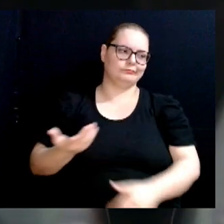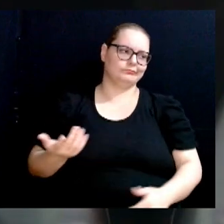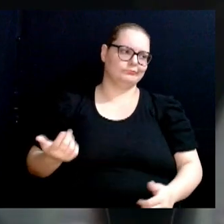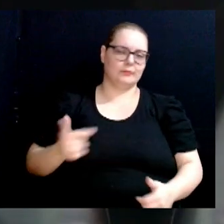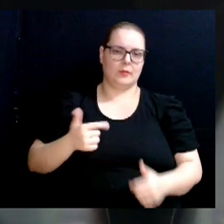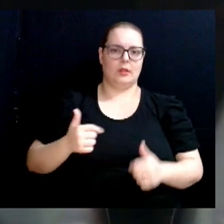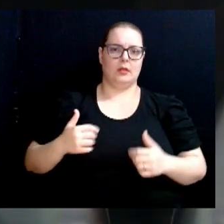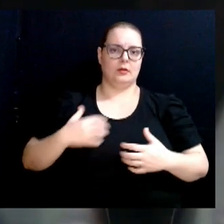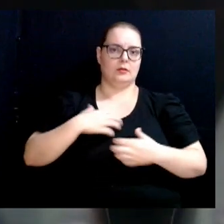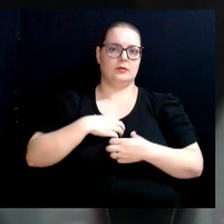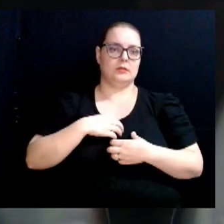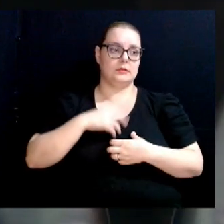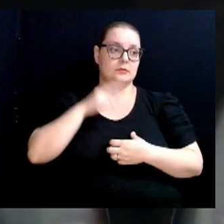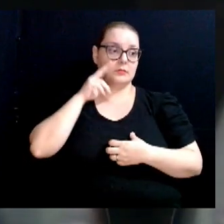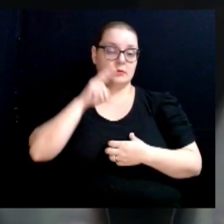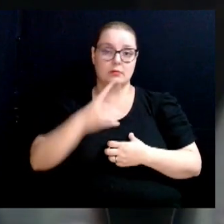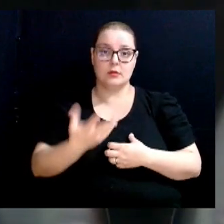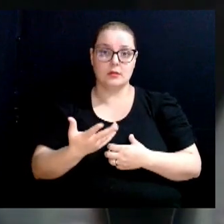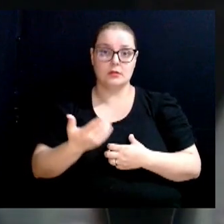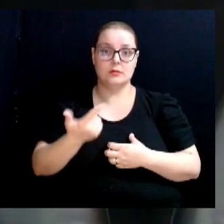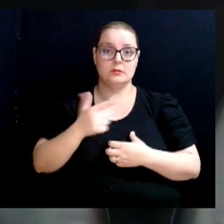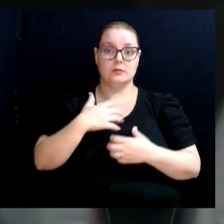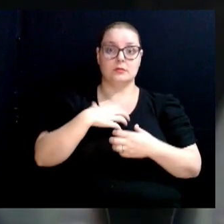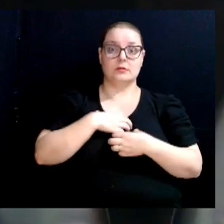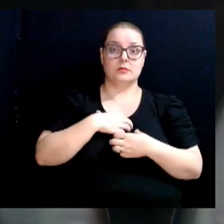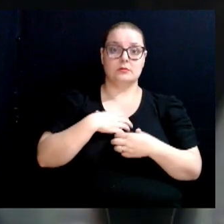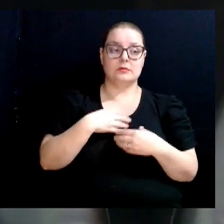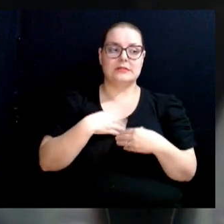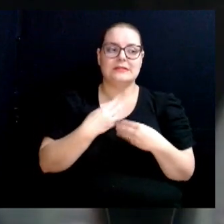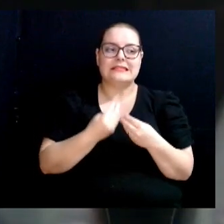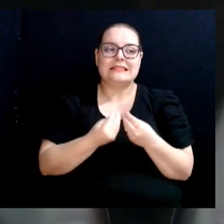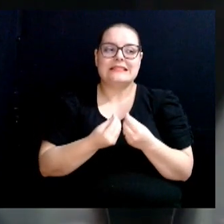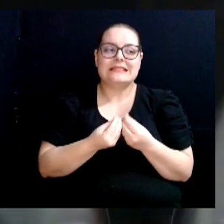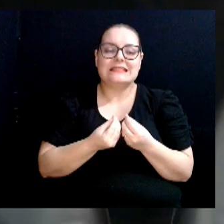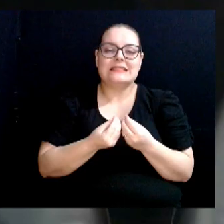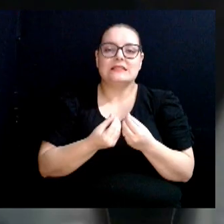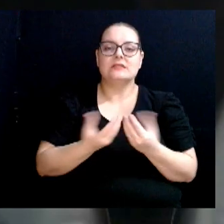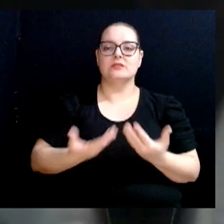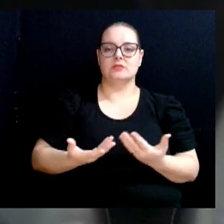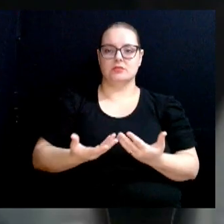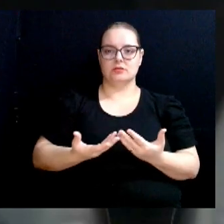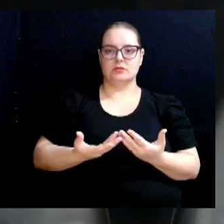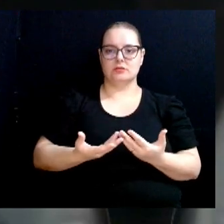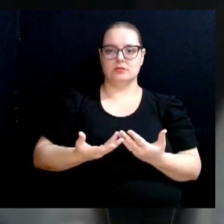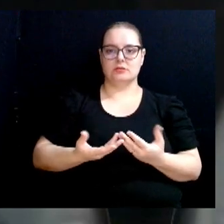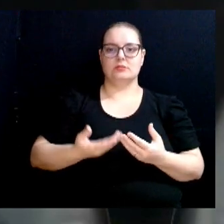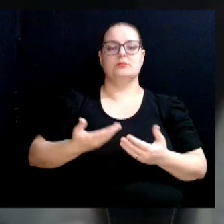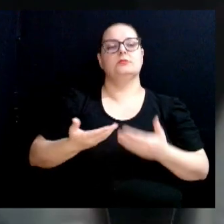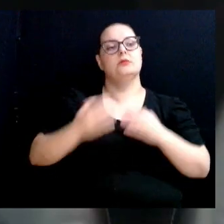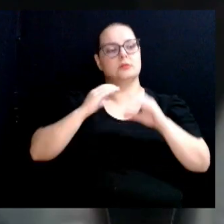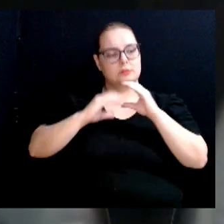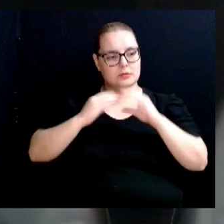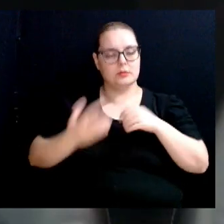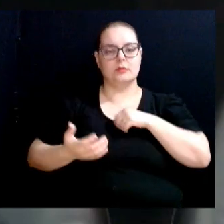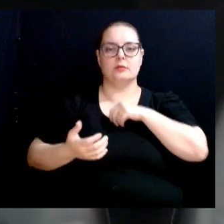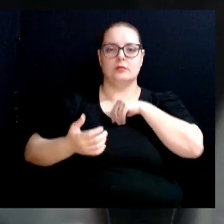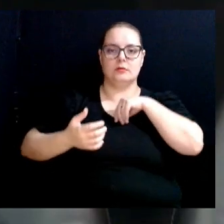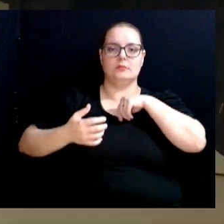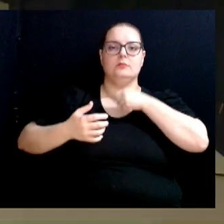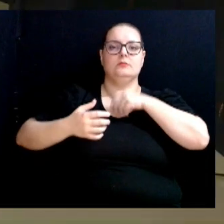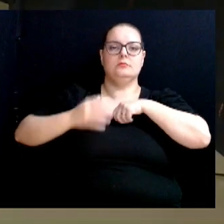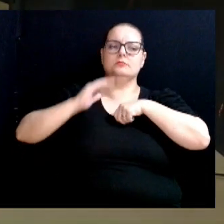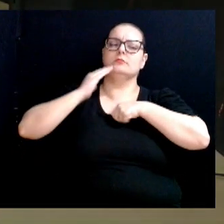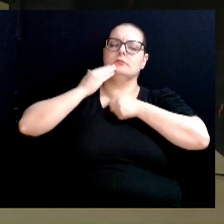pessoa, você não está vendo a sensação, você não está sentindo ela lá. Sim. Né? Então, a comunicação, ela tem sido muito falha, assim.